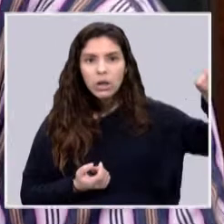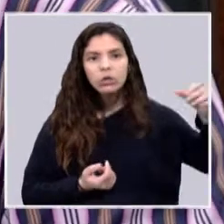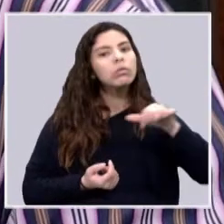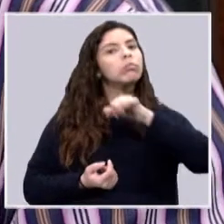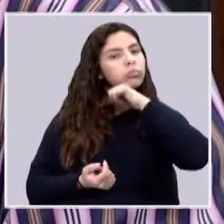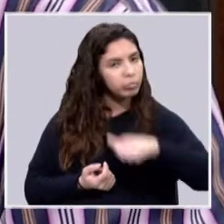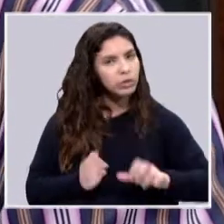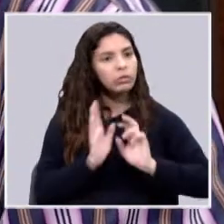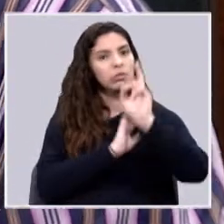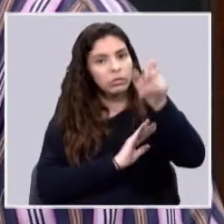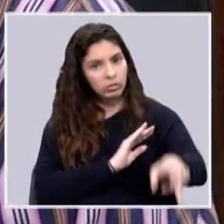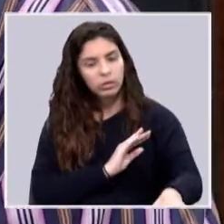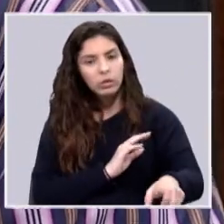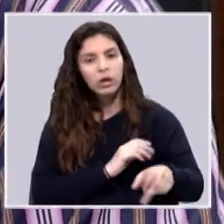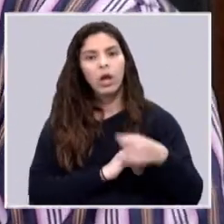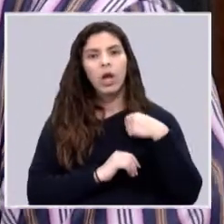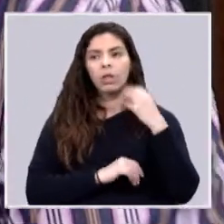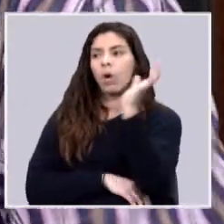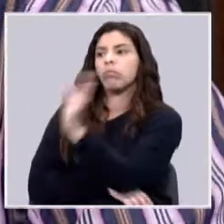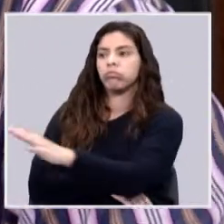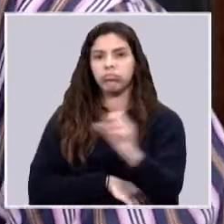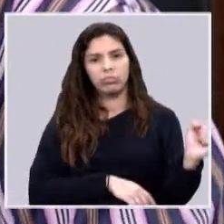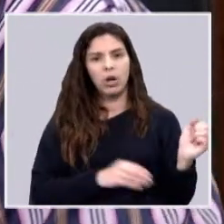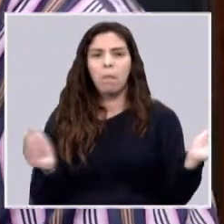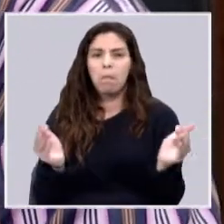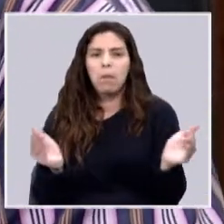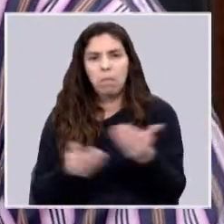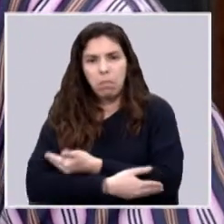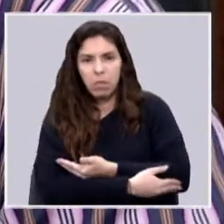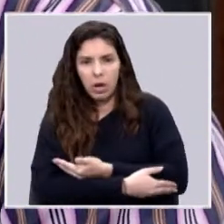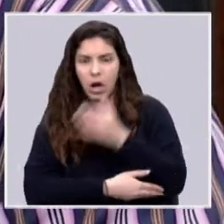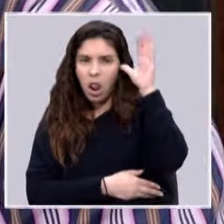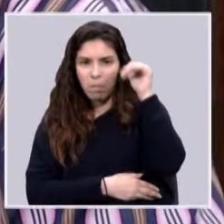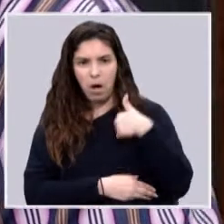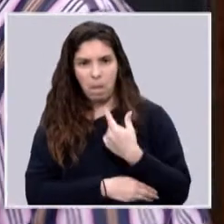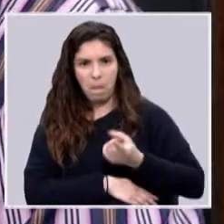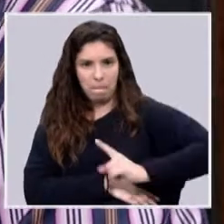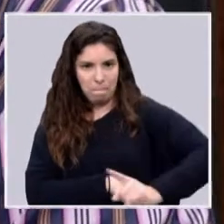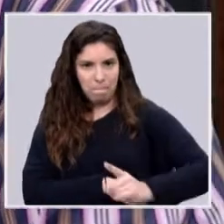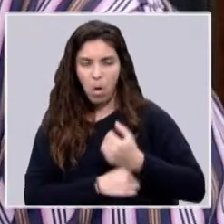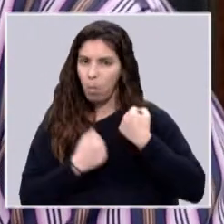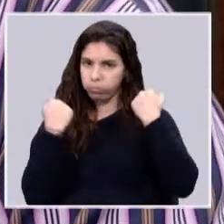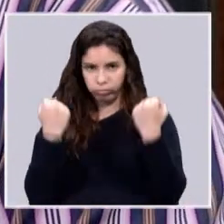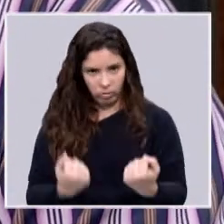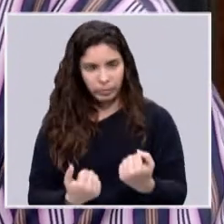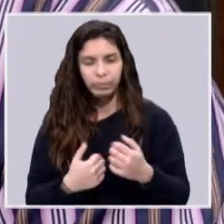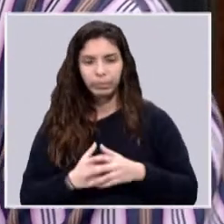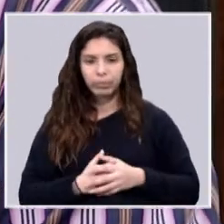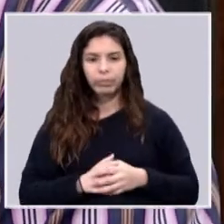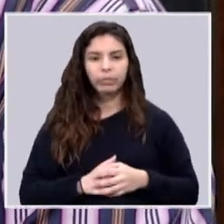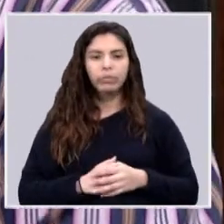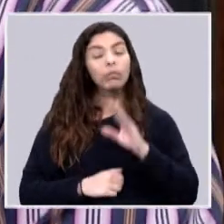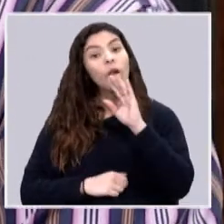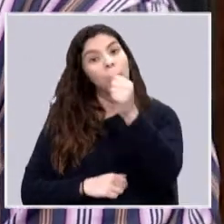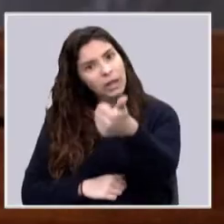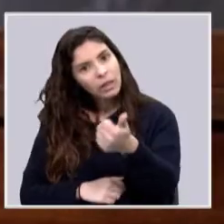países que ainda dão licenças para fazer essas coisas, e roubar um juvenil à família e trazê-lo para um parque. Não